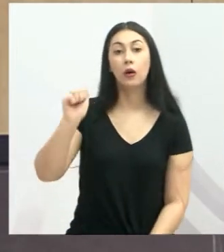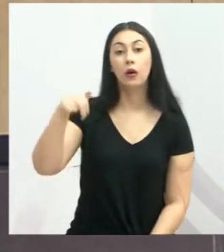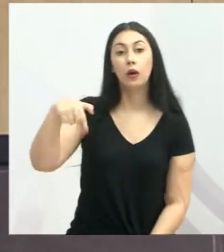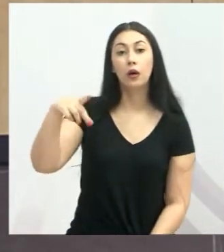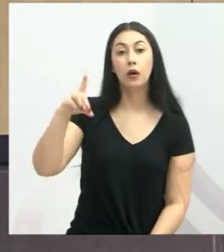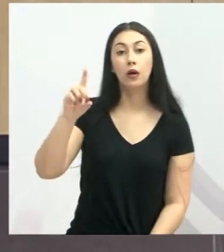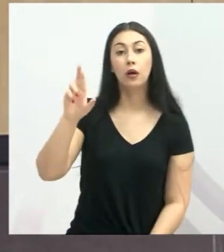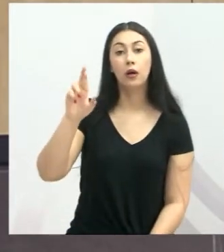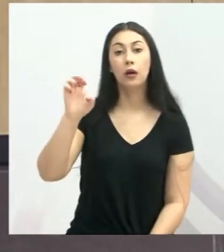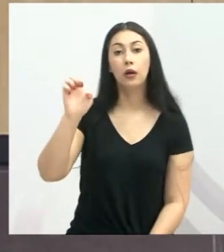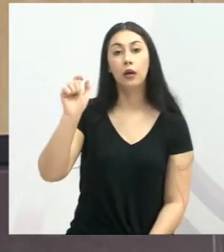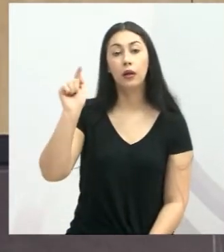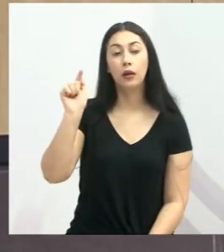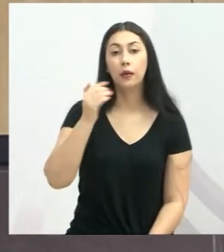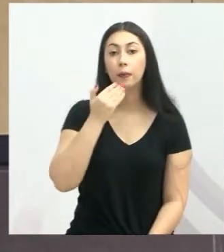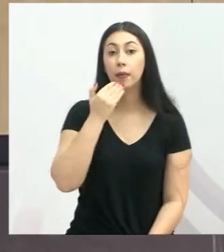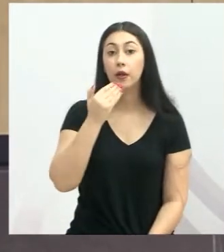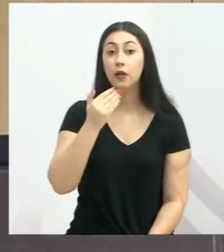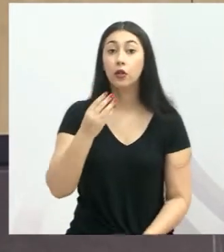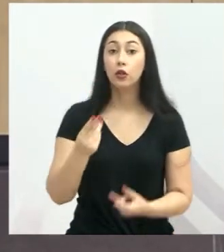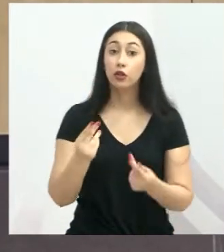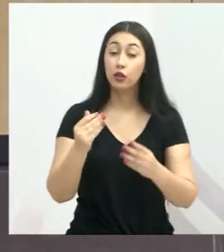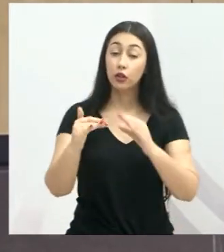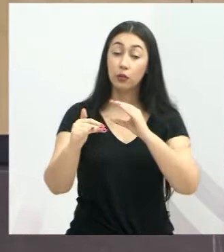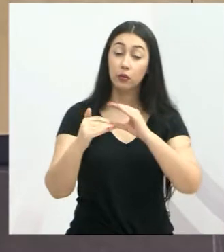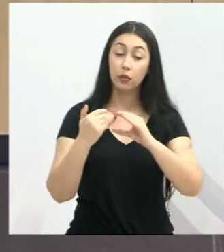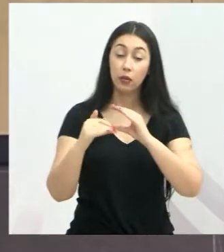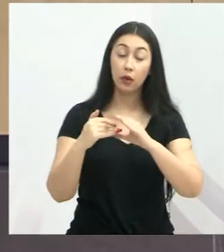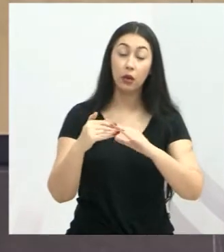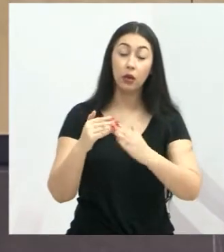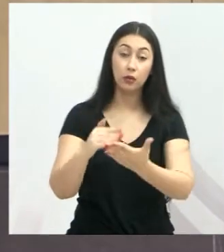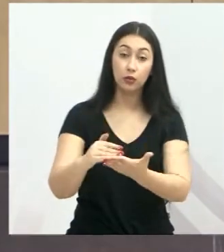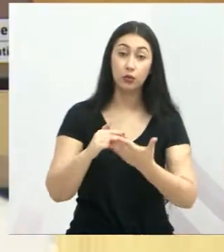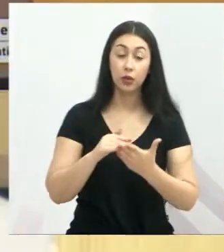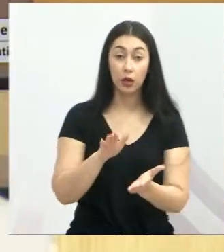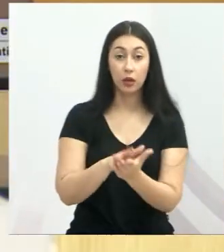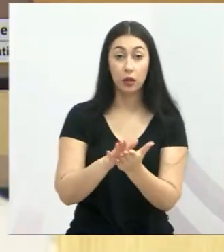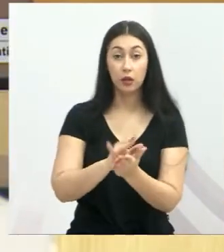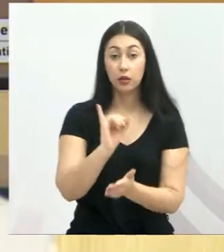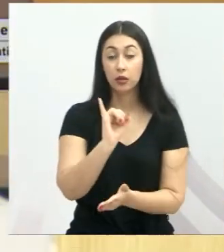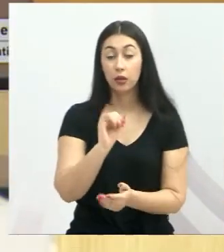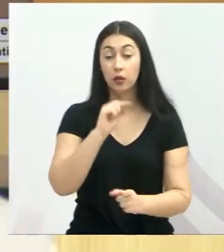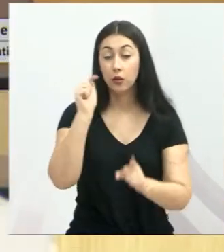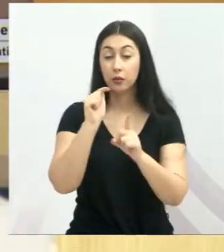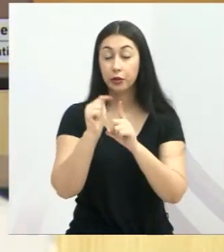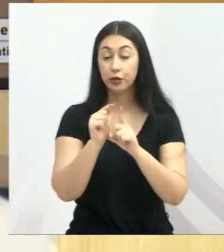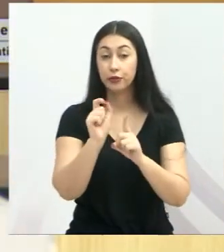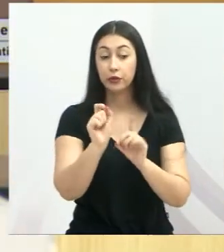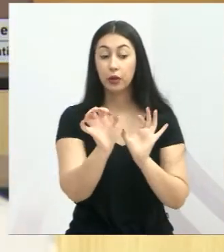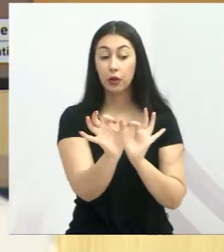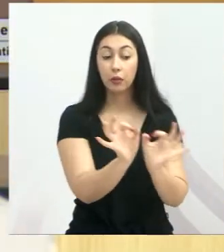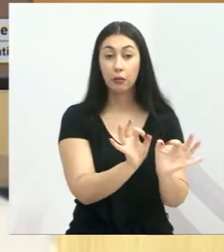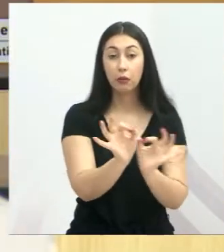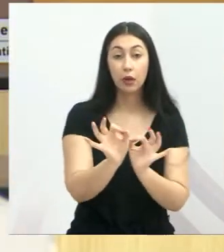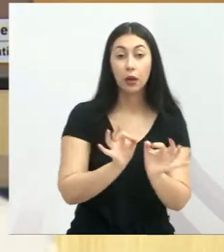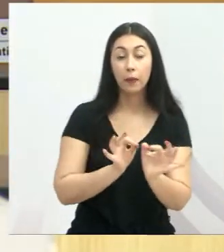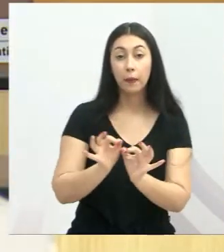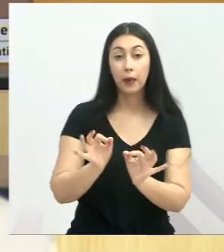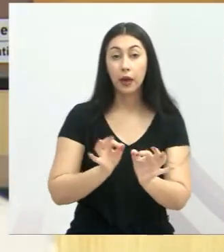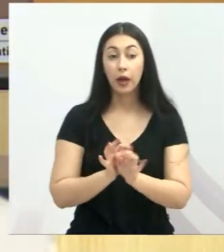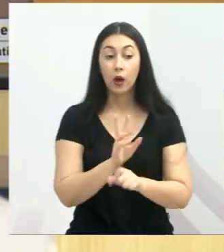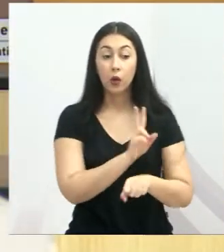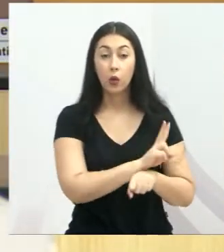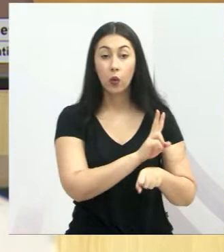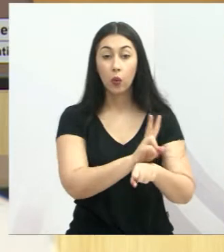emenda parlamentar em favor do município de Jacareí, visando a criação do projeto da Guarda